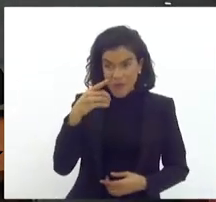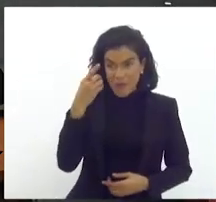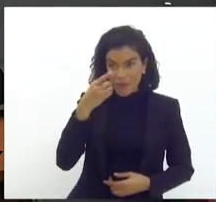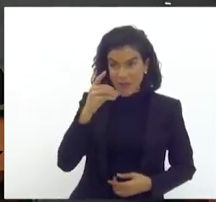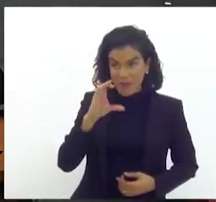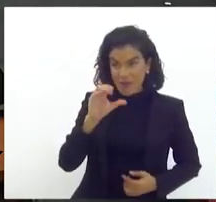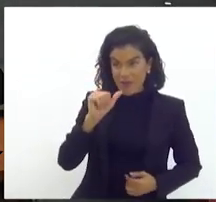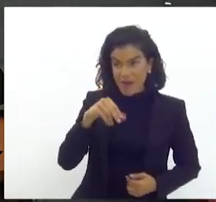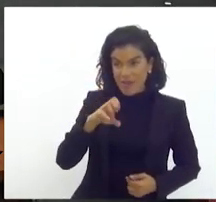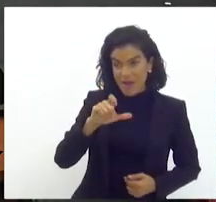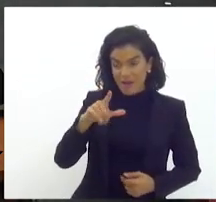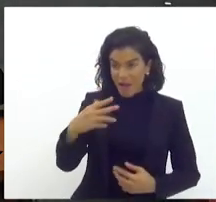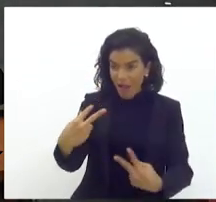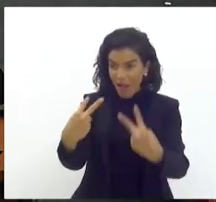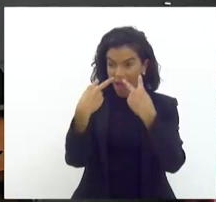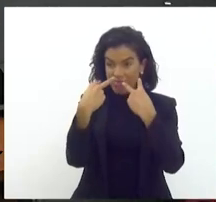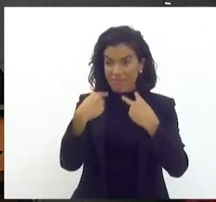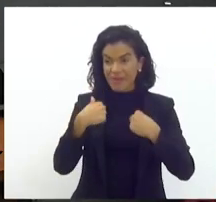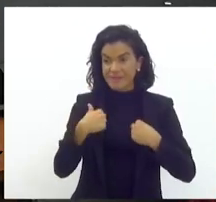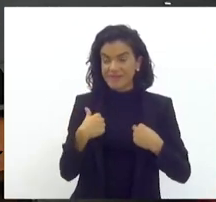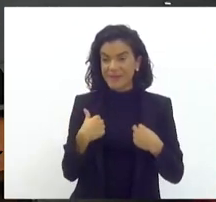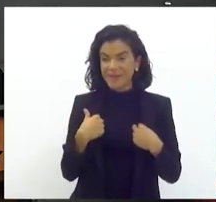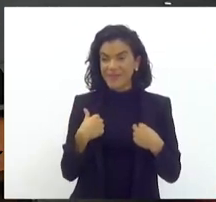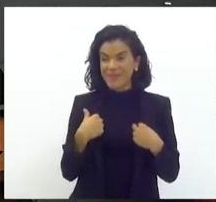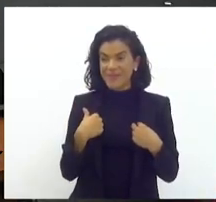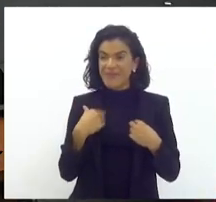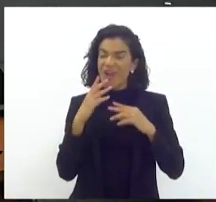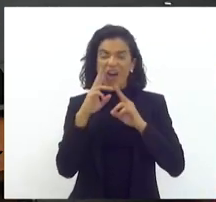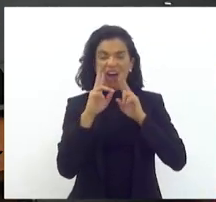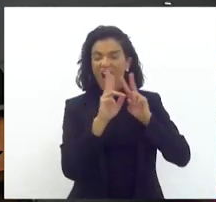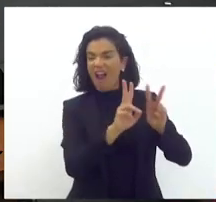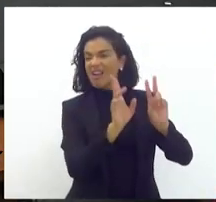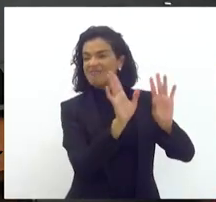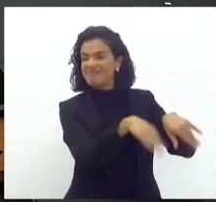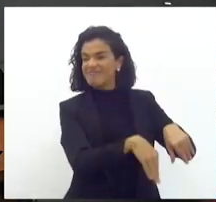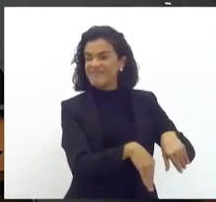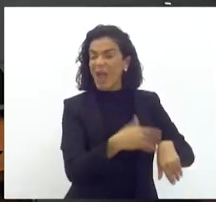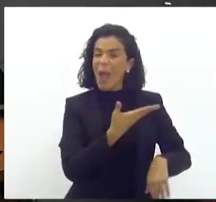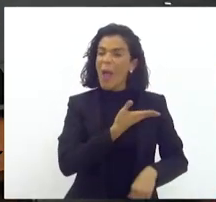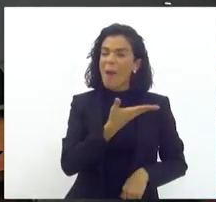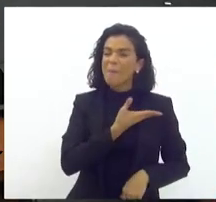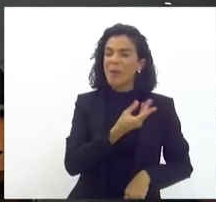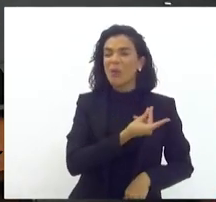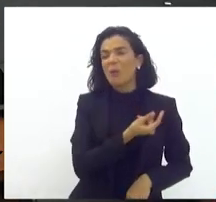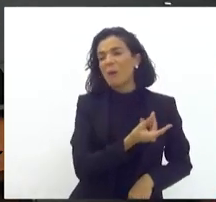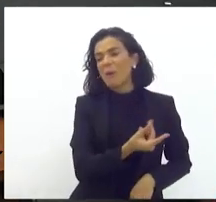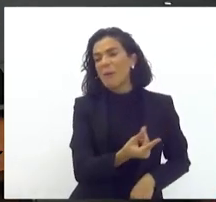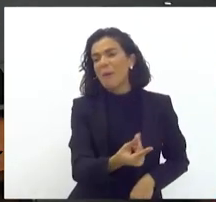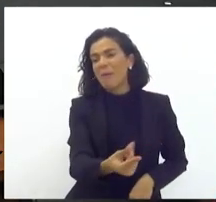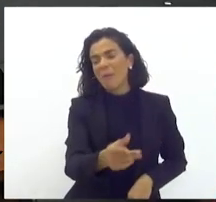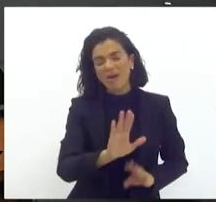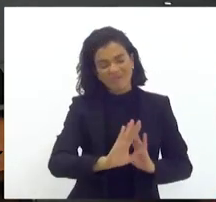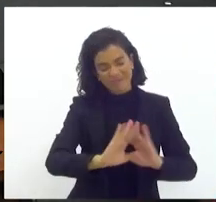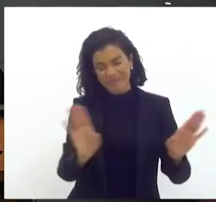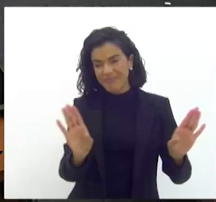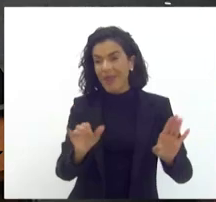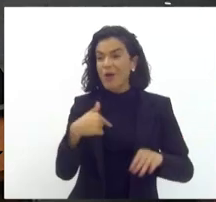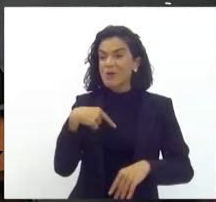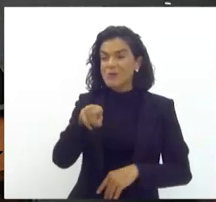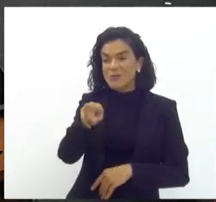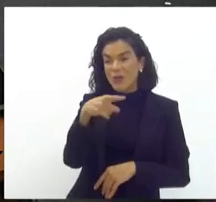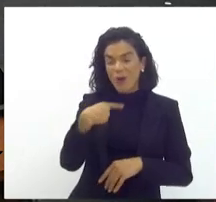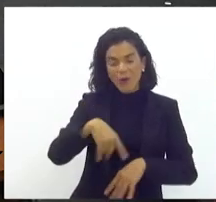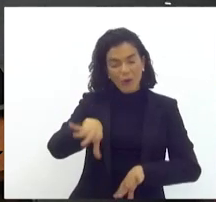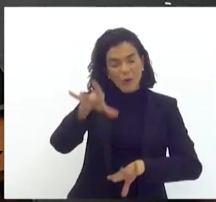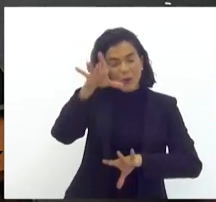dá atenção aqui ao locutor e não resolver Reis que é seu amigo de uma vida toda só